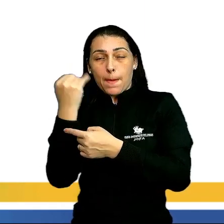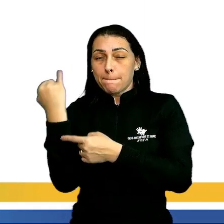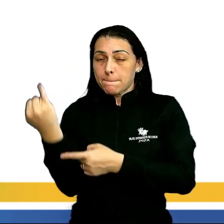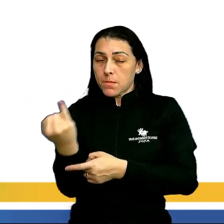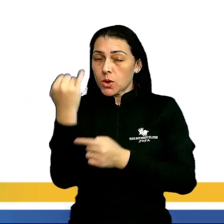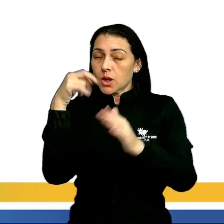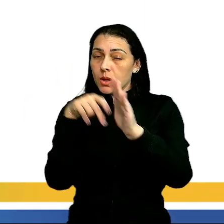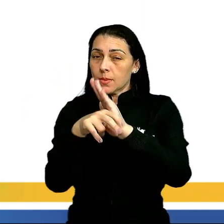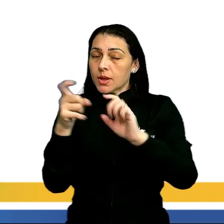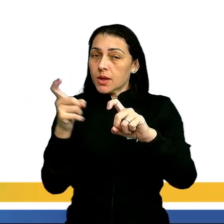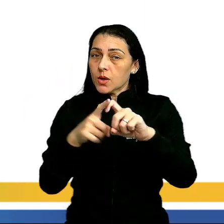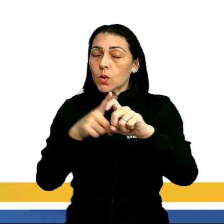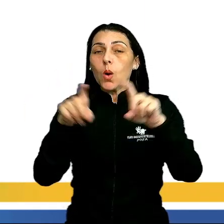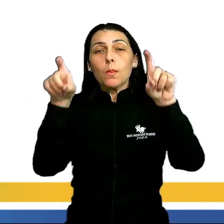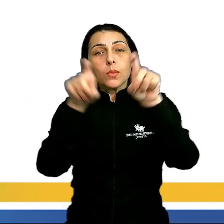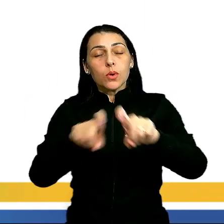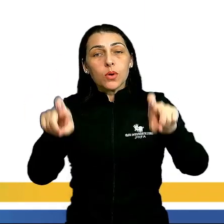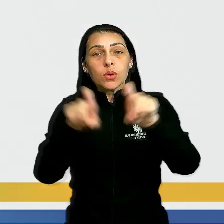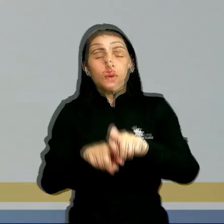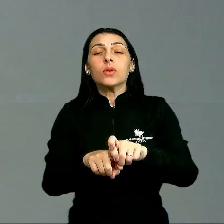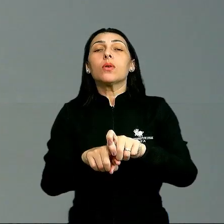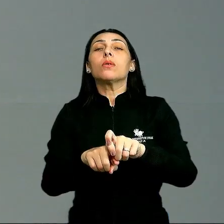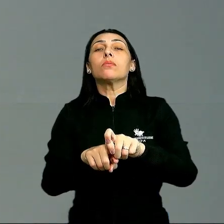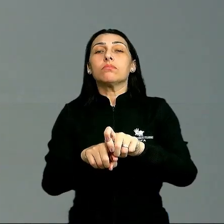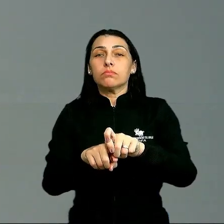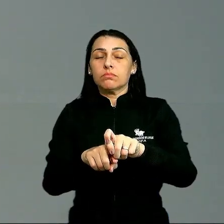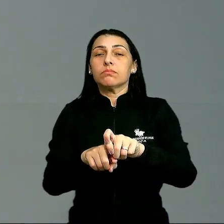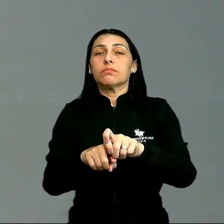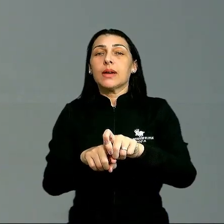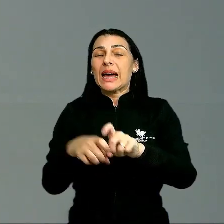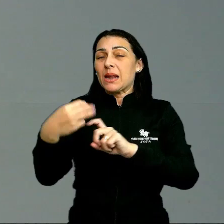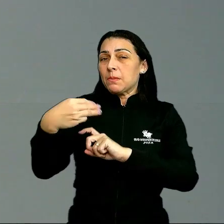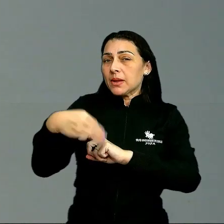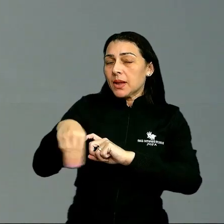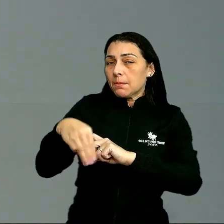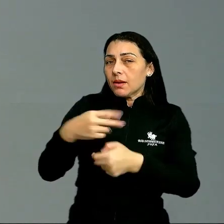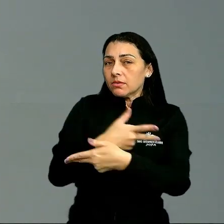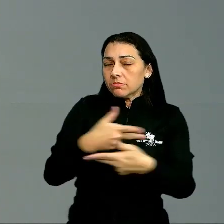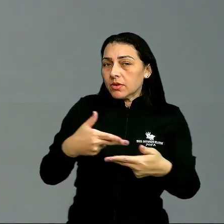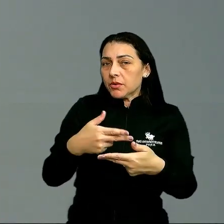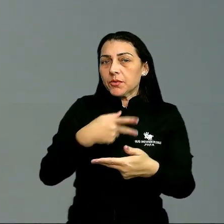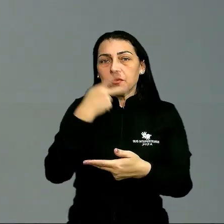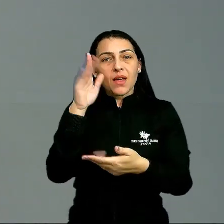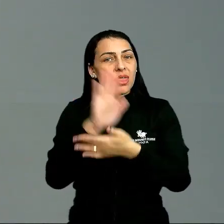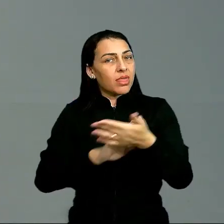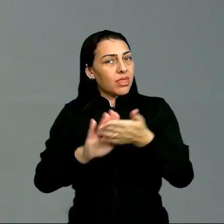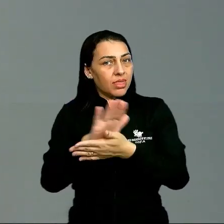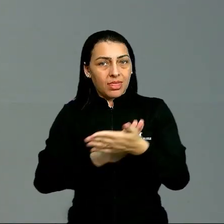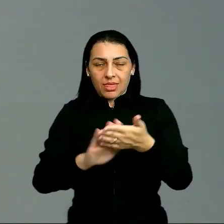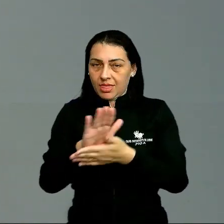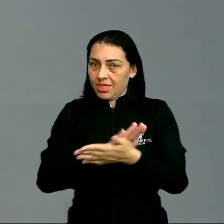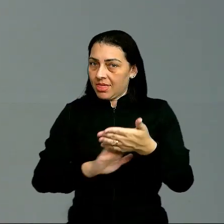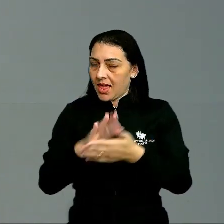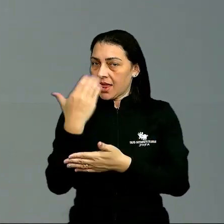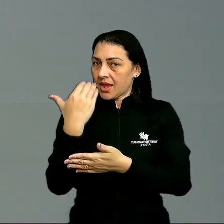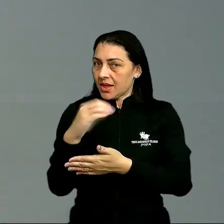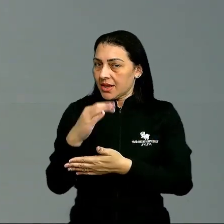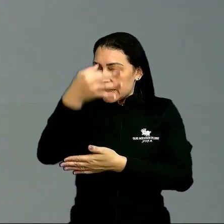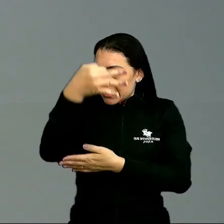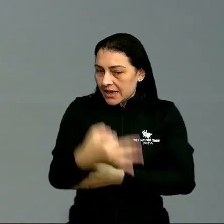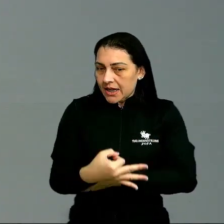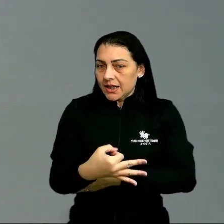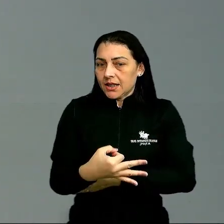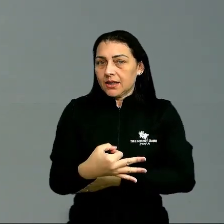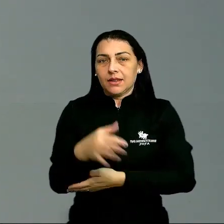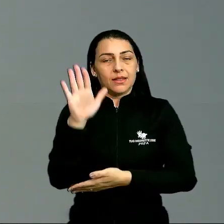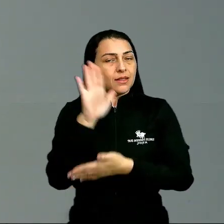médicas quanto o computador para as exatas. O texto nem fala isso, nem fala das ciências exatas. Então, assim, é um ponto fora da